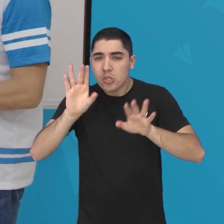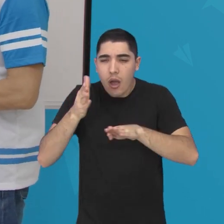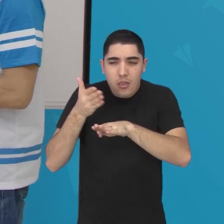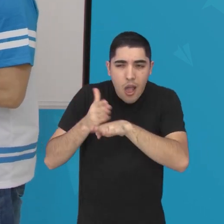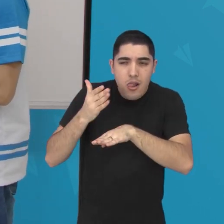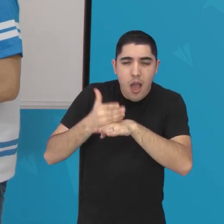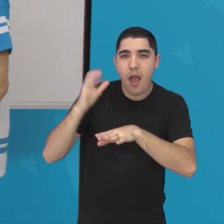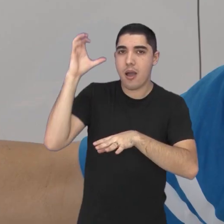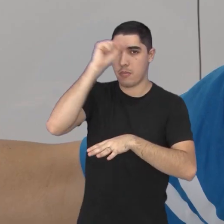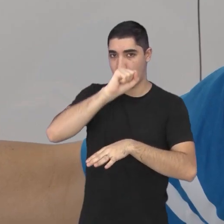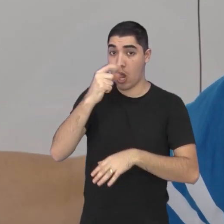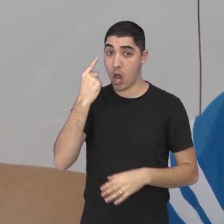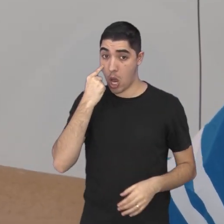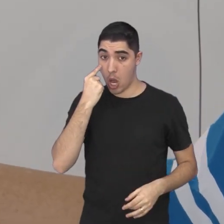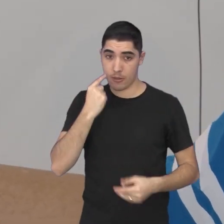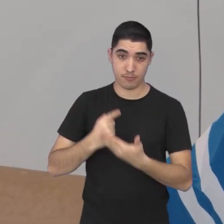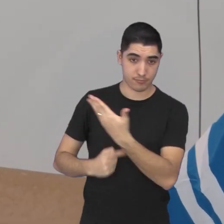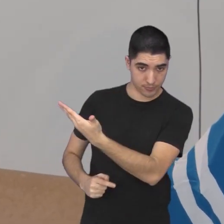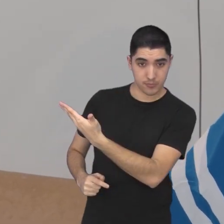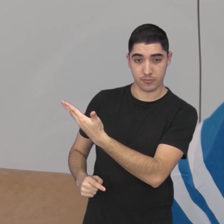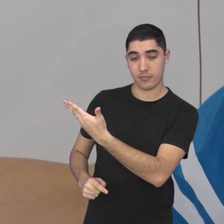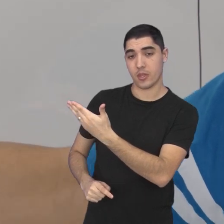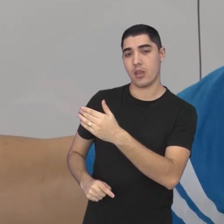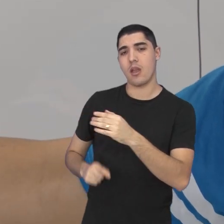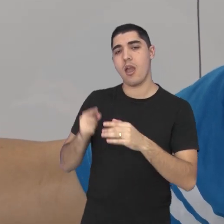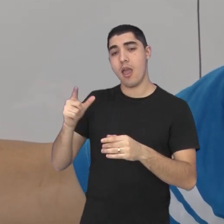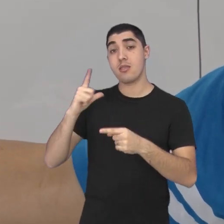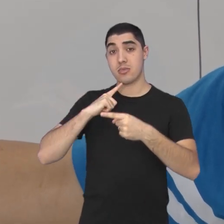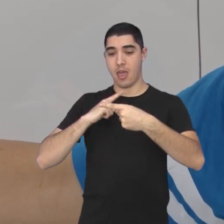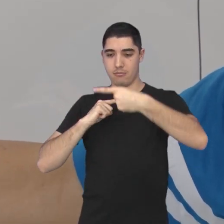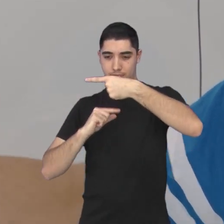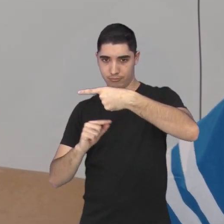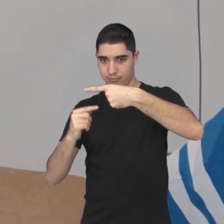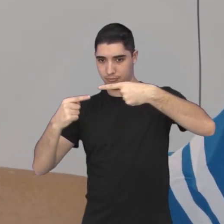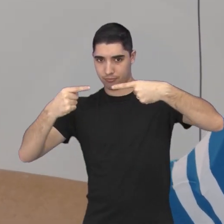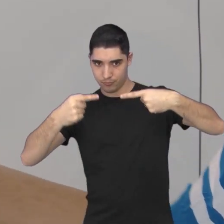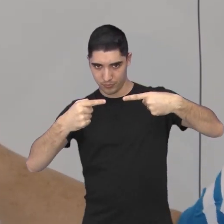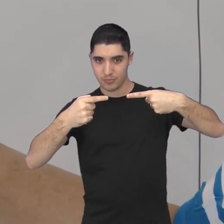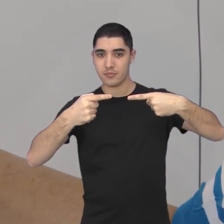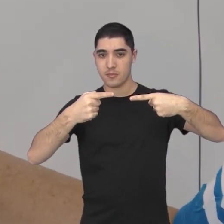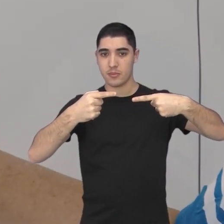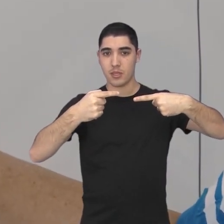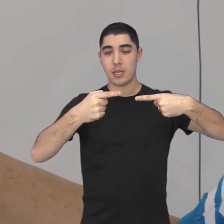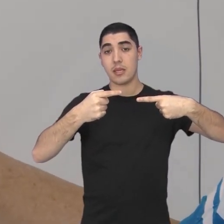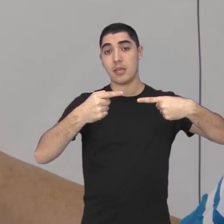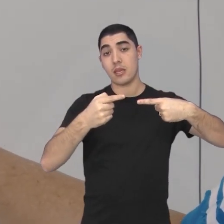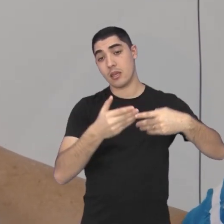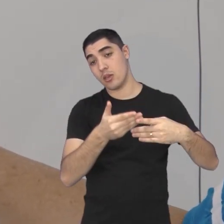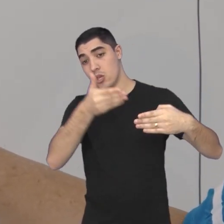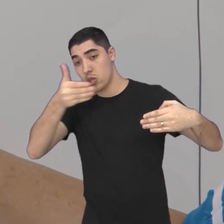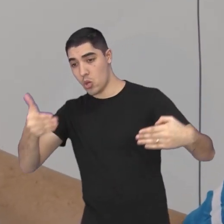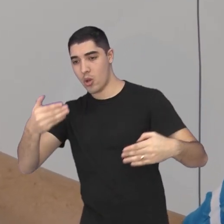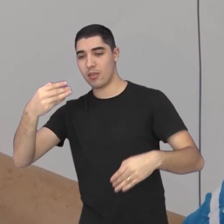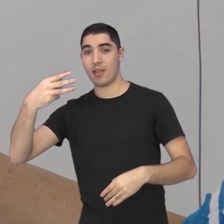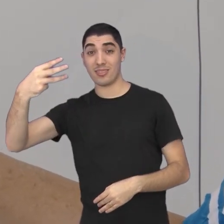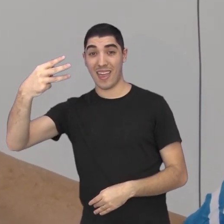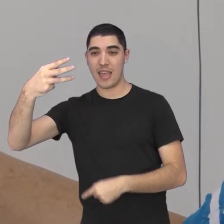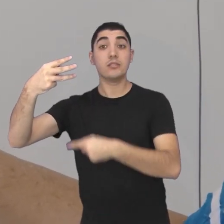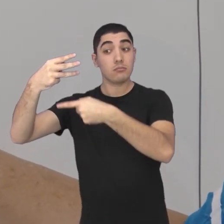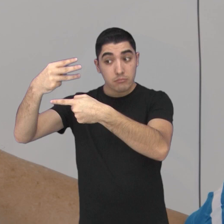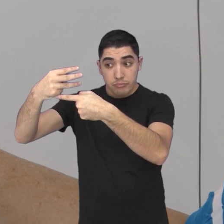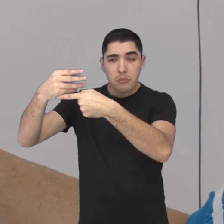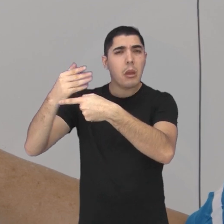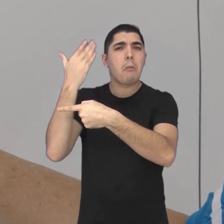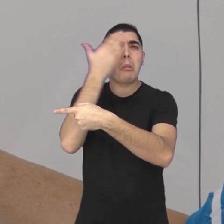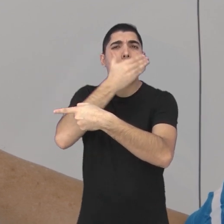praticar um pouco. Como a gente está vendo aqui, você tem uma fração aqui, e você tem uma fração aqui, só que ela não está